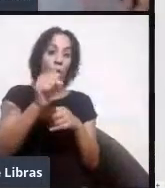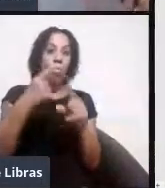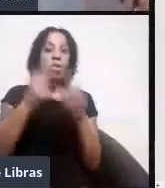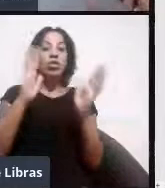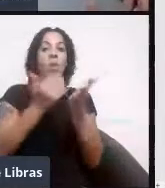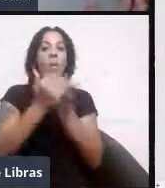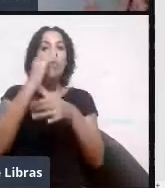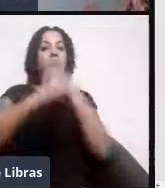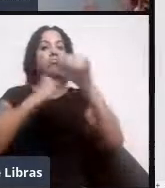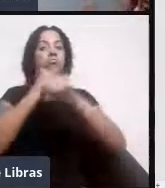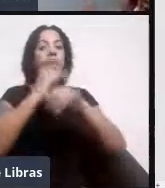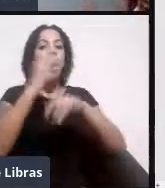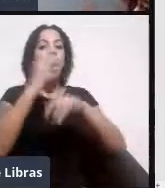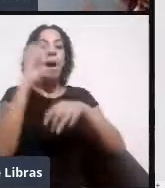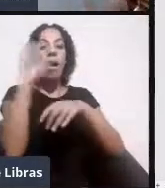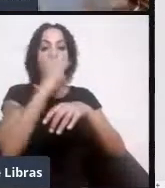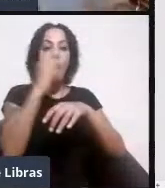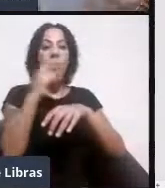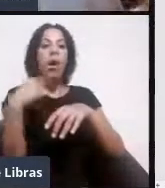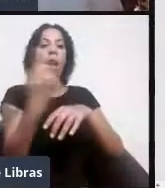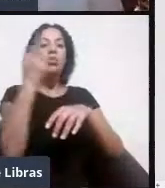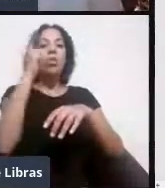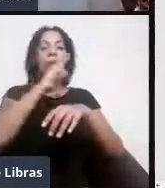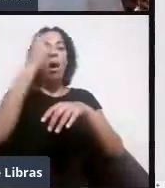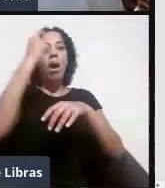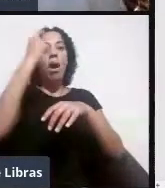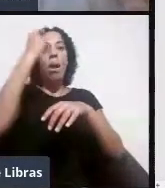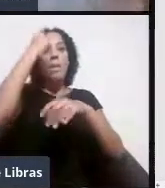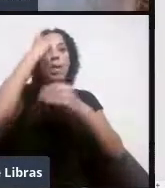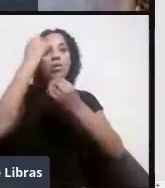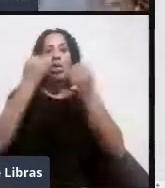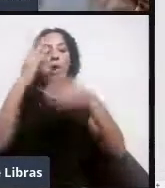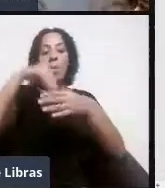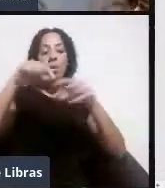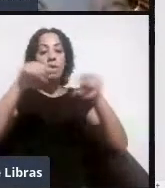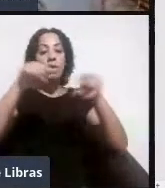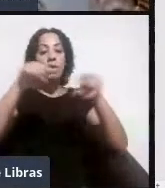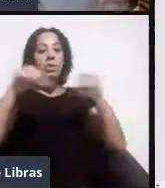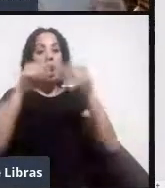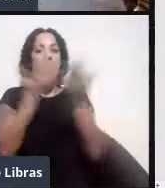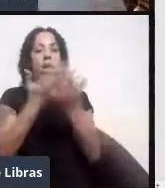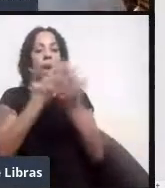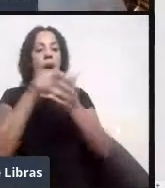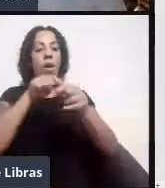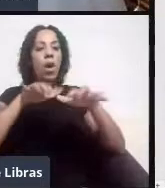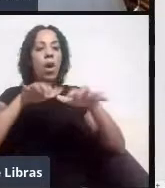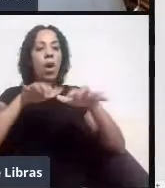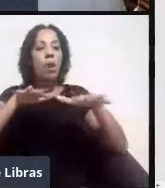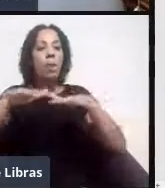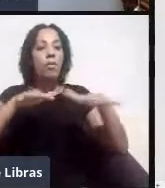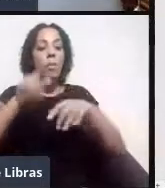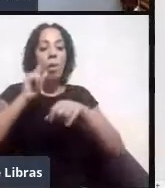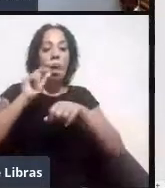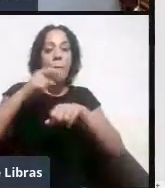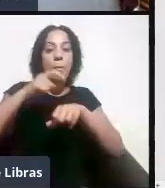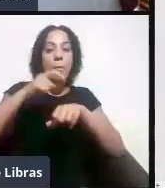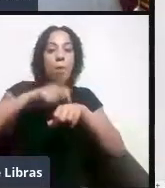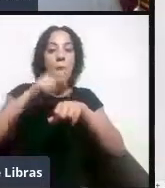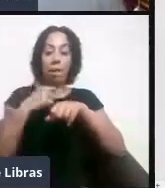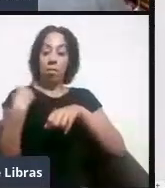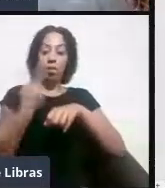gente consegue pensar numa sala de aula em movimento em que a gente esteja